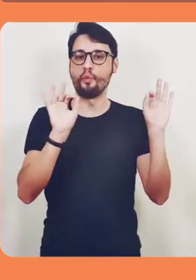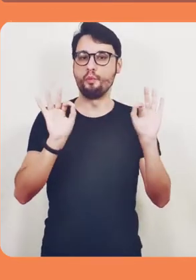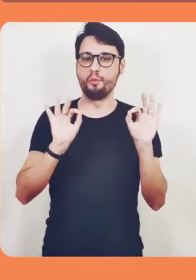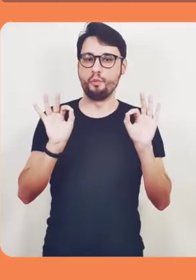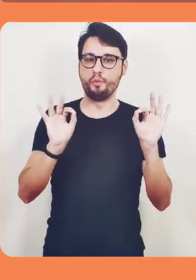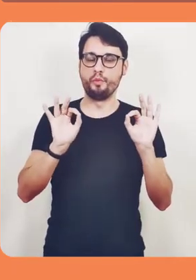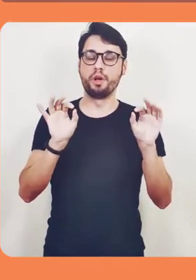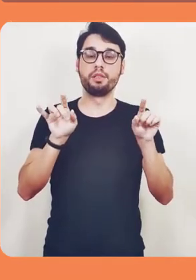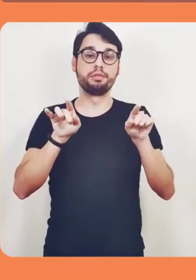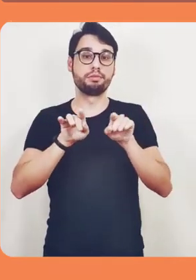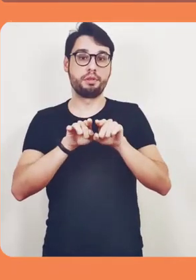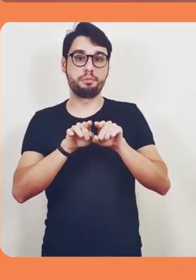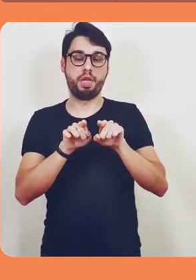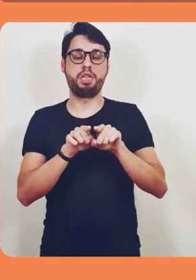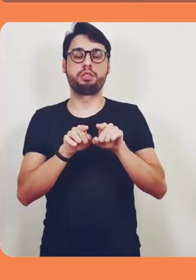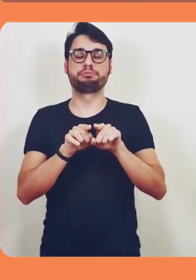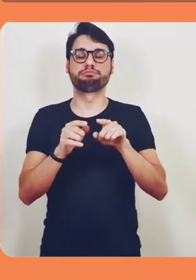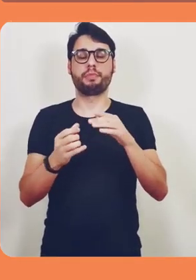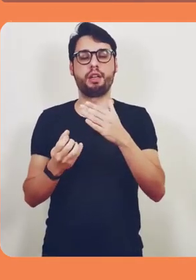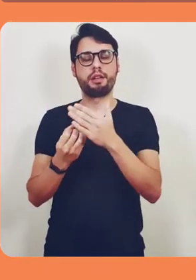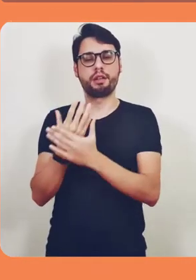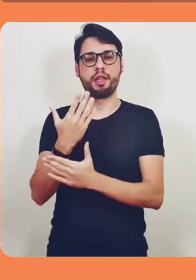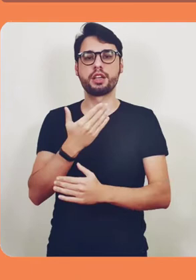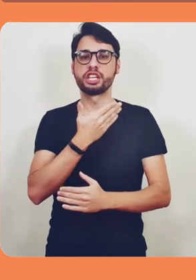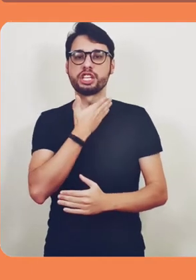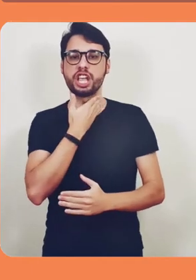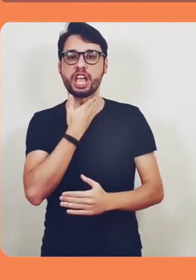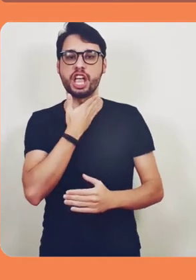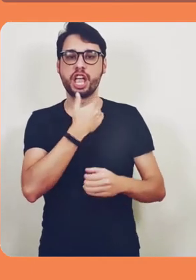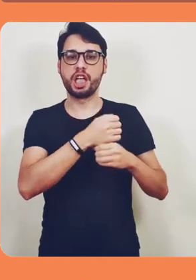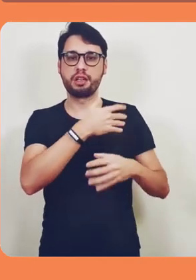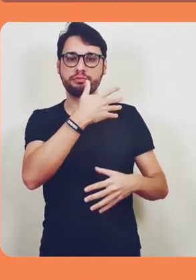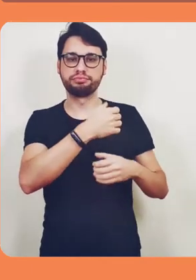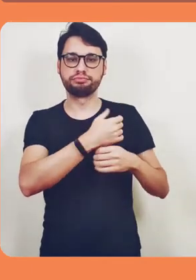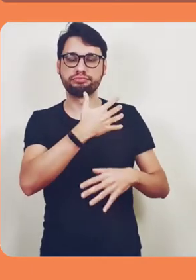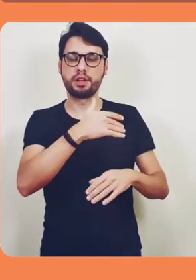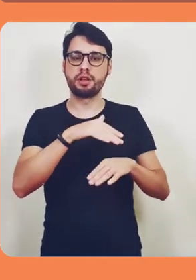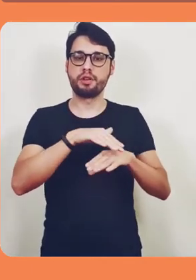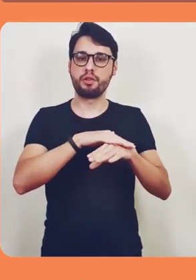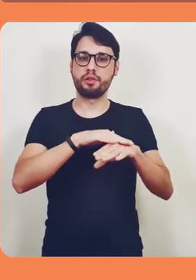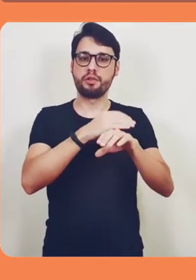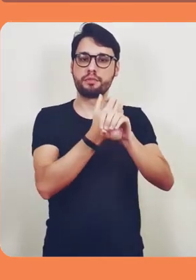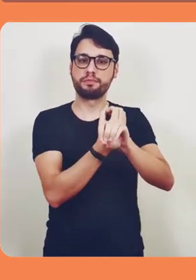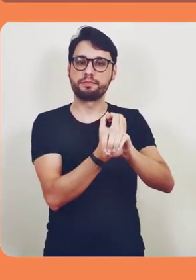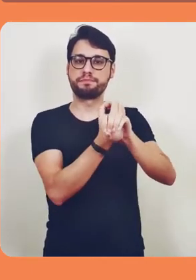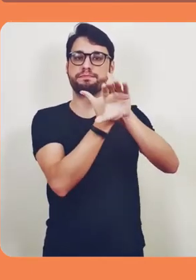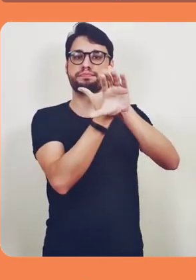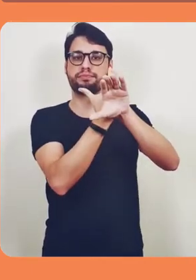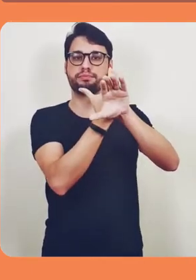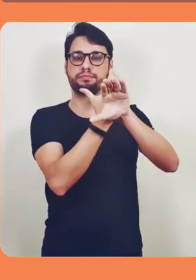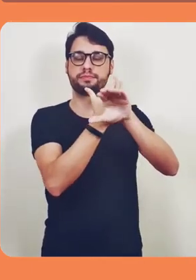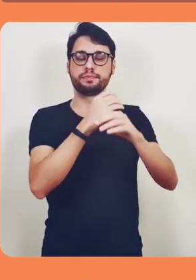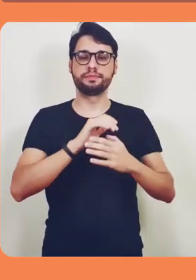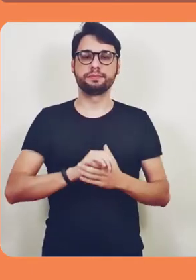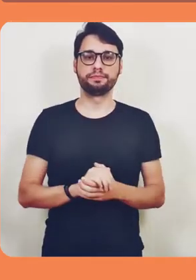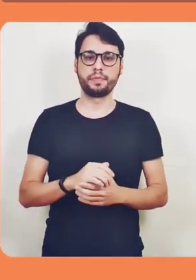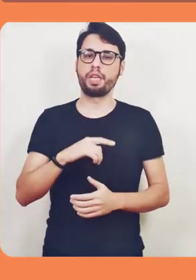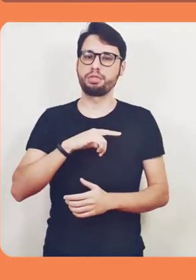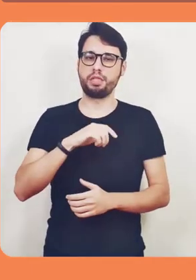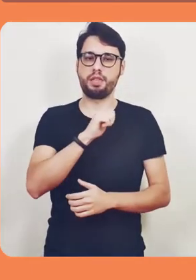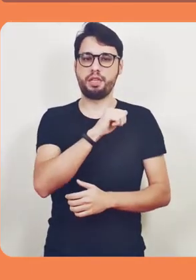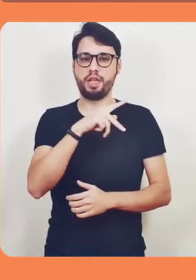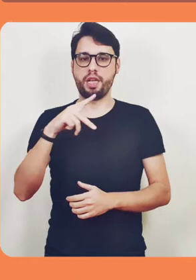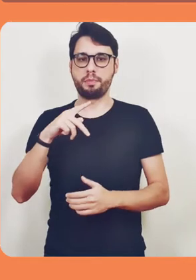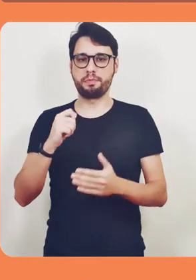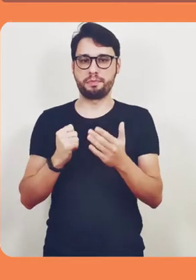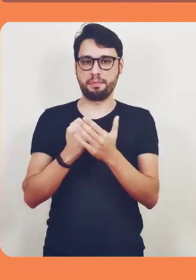áudio online sem que o seu aluno precisa de ter qualquer tipo de software instalado até a criação